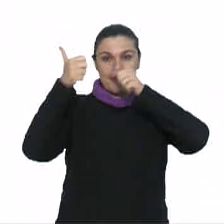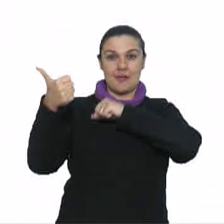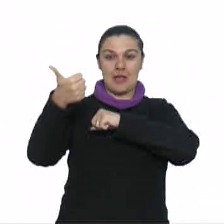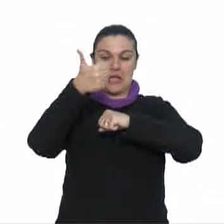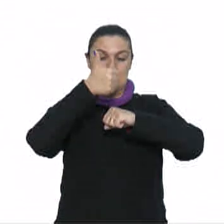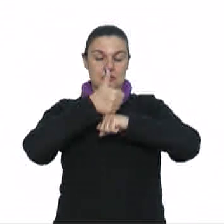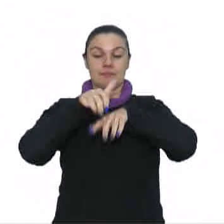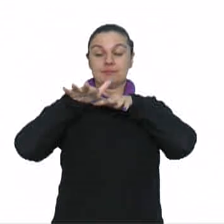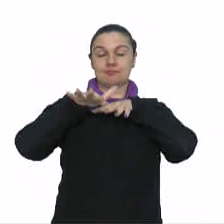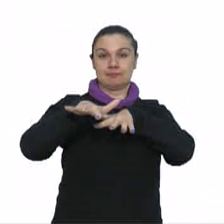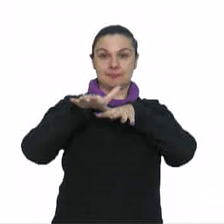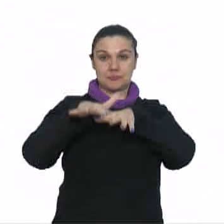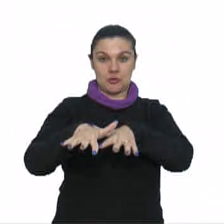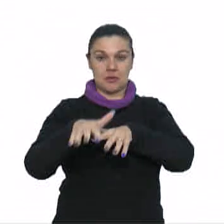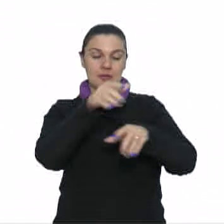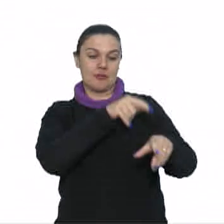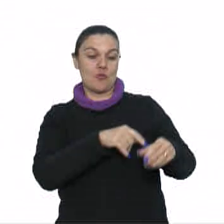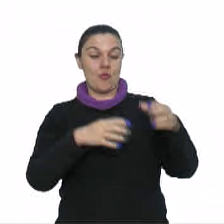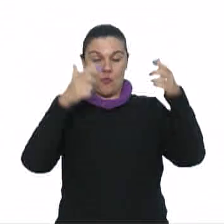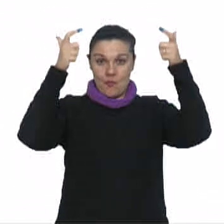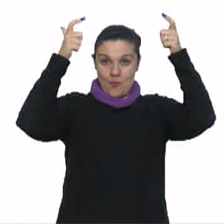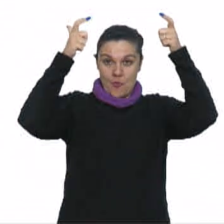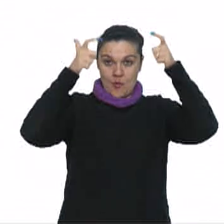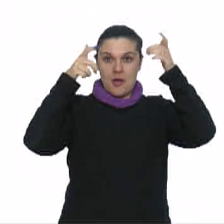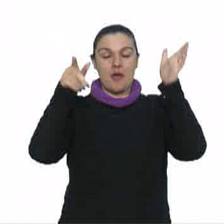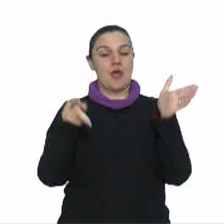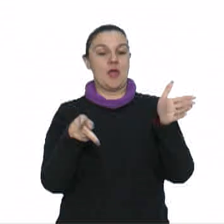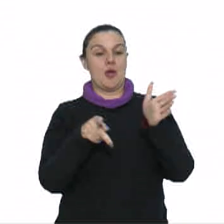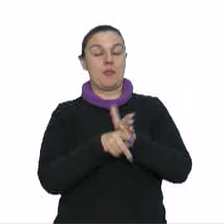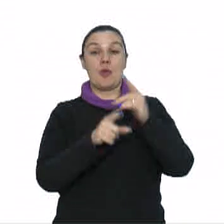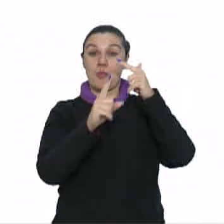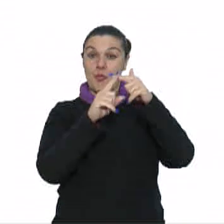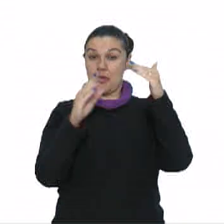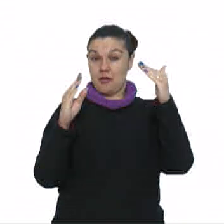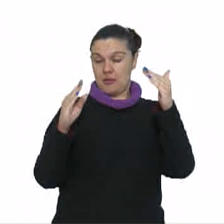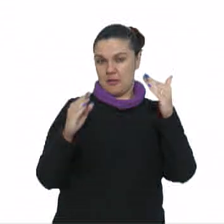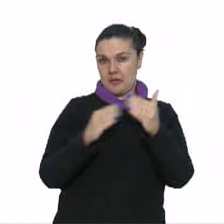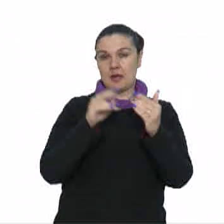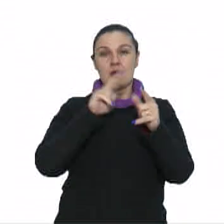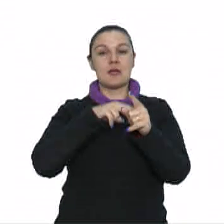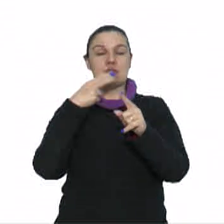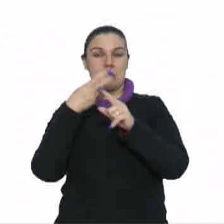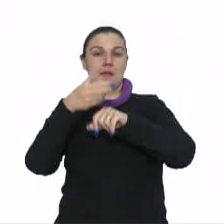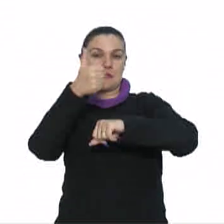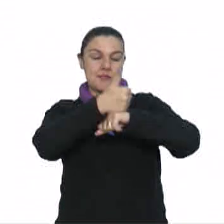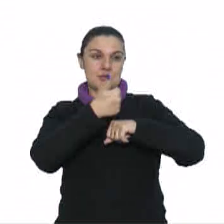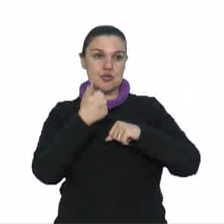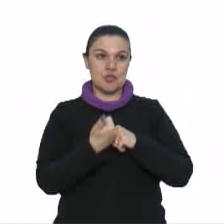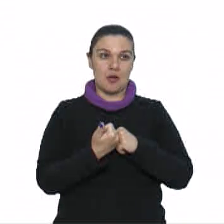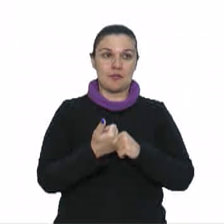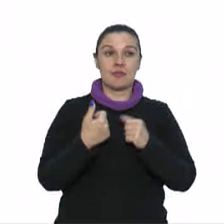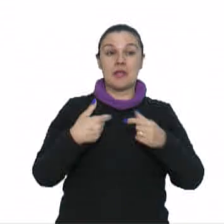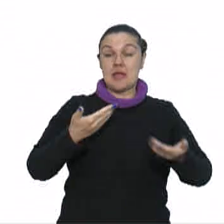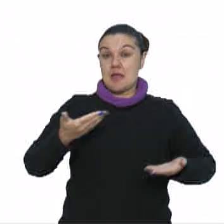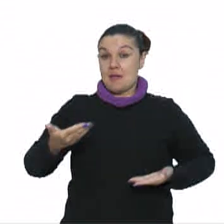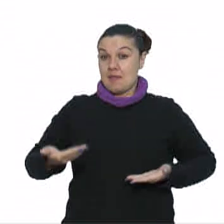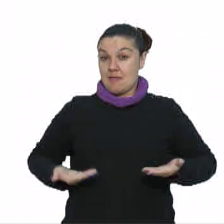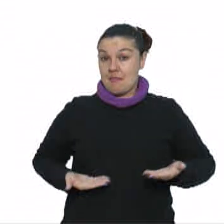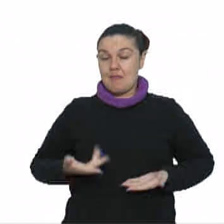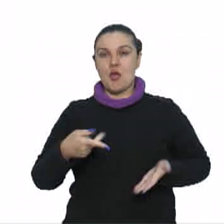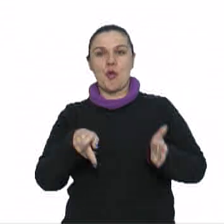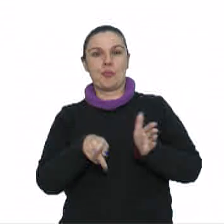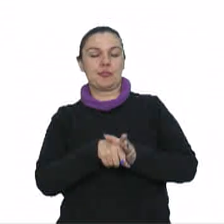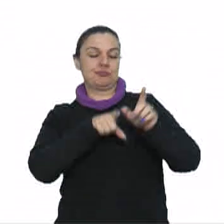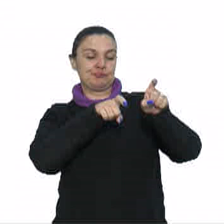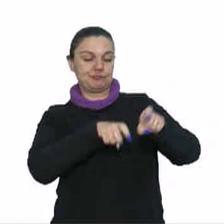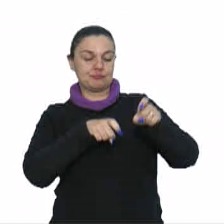nobreza era formada por sacerdotes e chefes militares. Os camponeses, artesãos, trabalhadores urbanos compunham a grande parte da